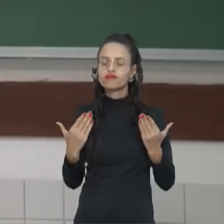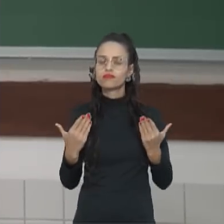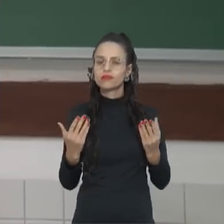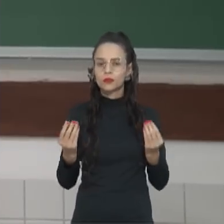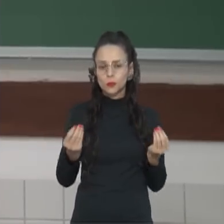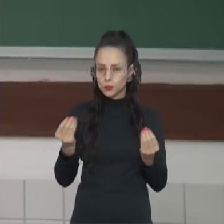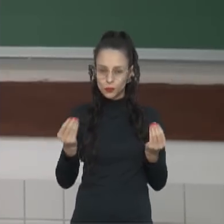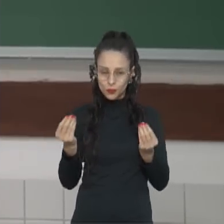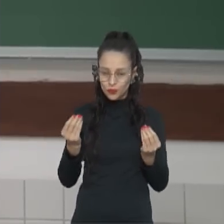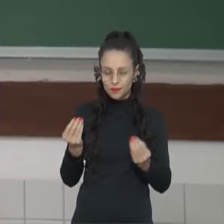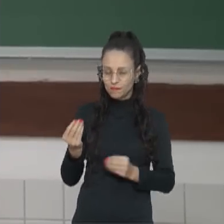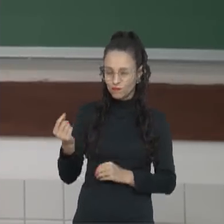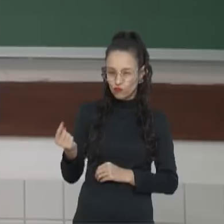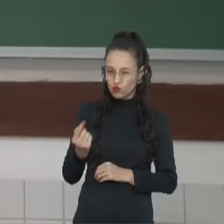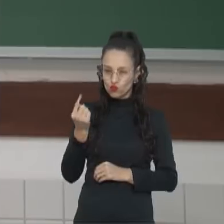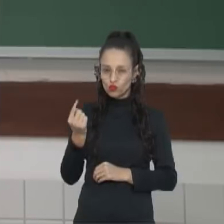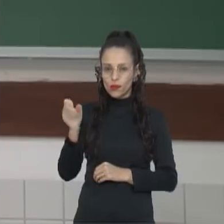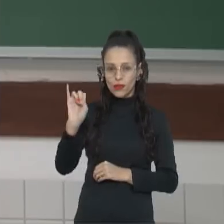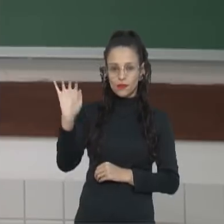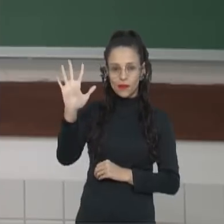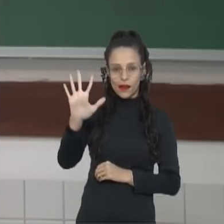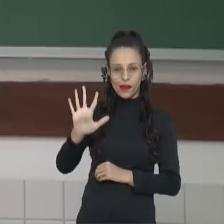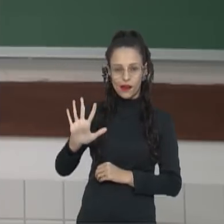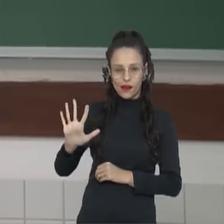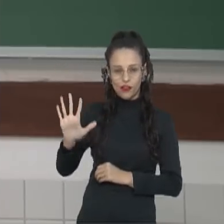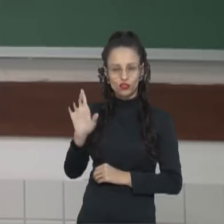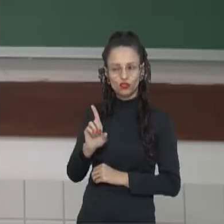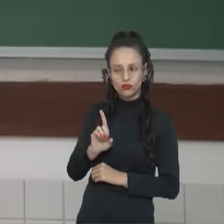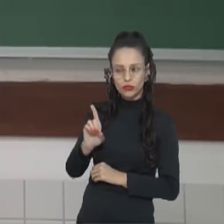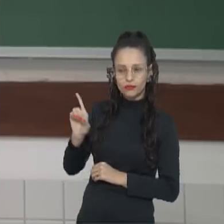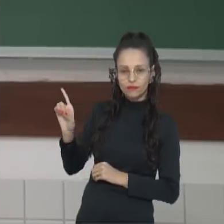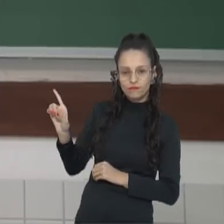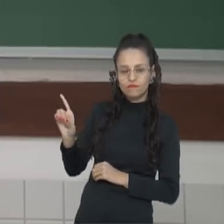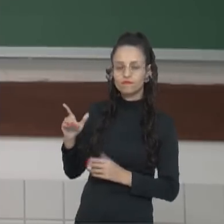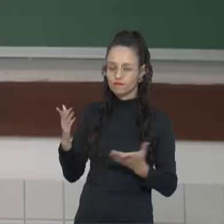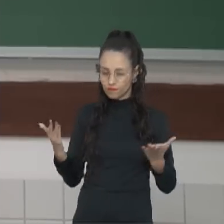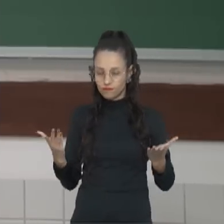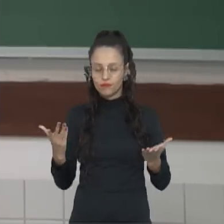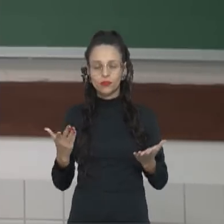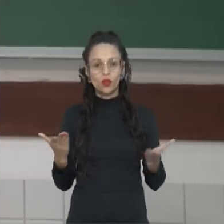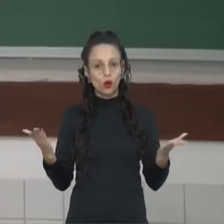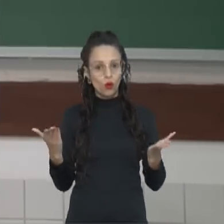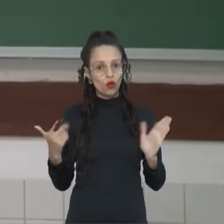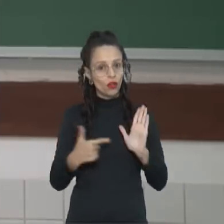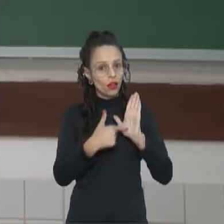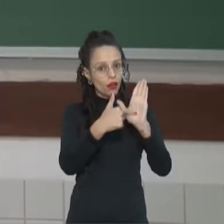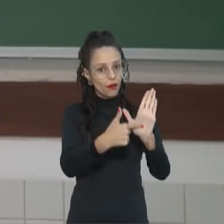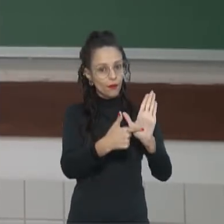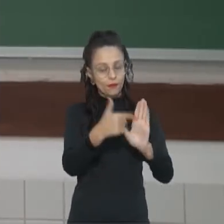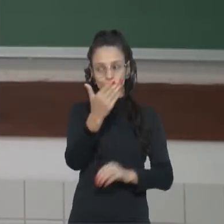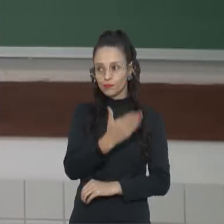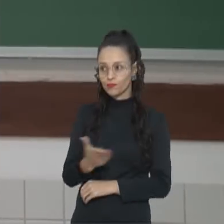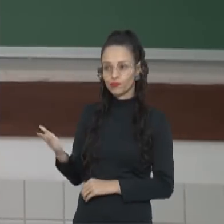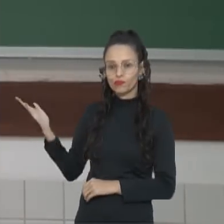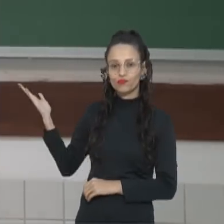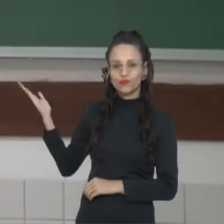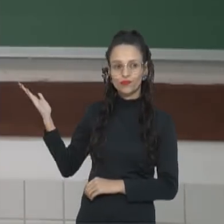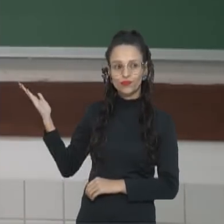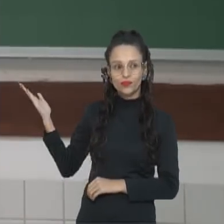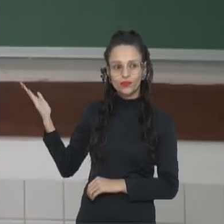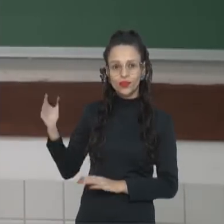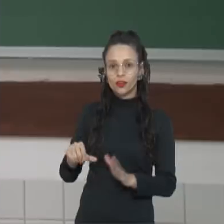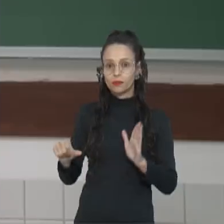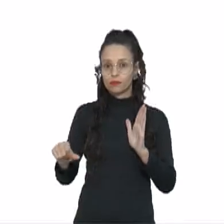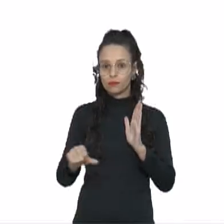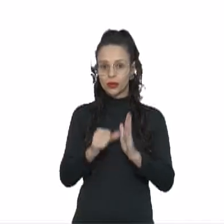problematizando uma imagem, enfim, uma construção, alguma coisa. E eu trouxe para vocês aí essa primeira